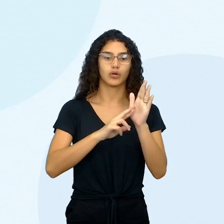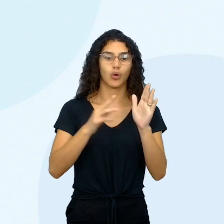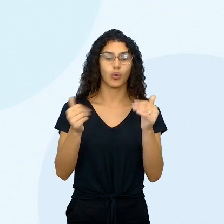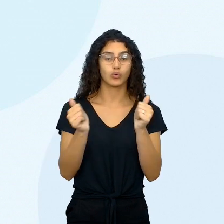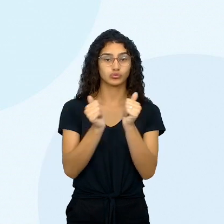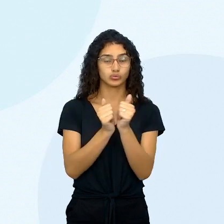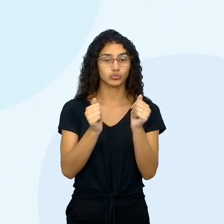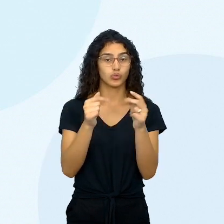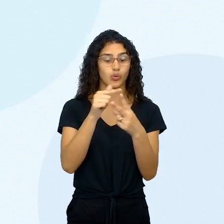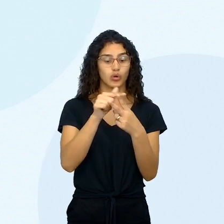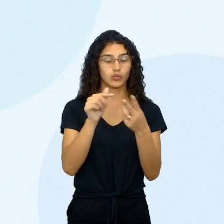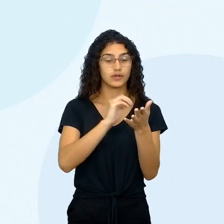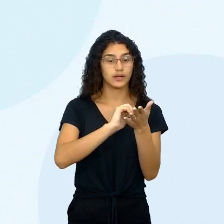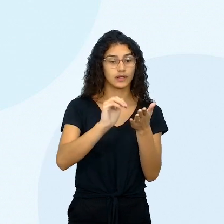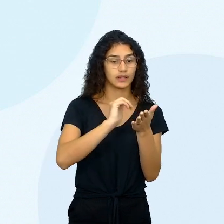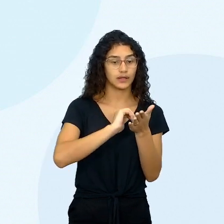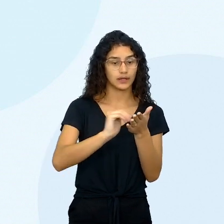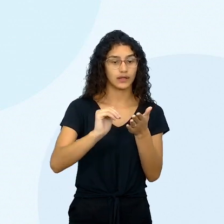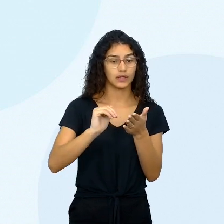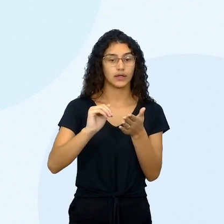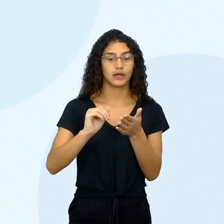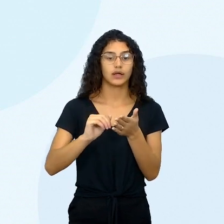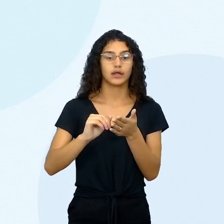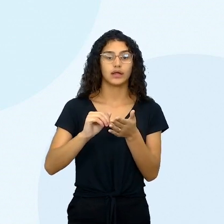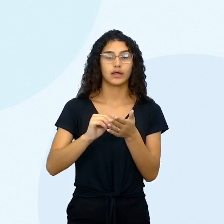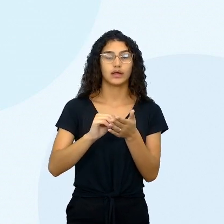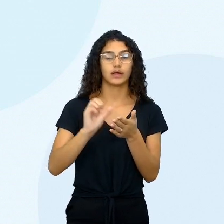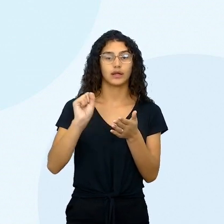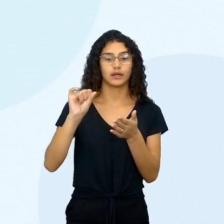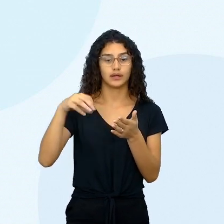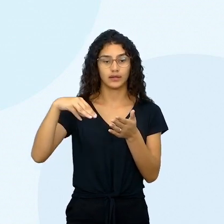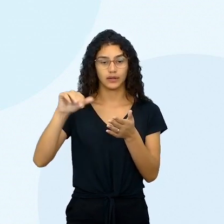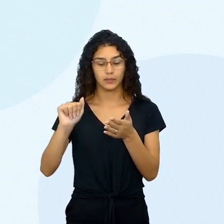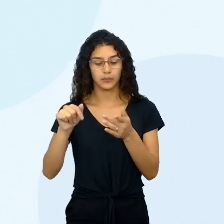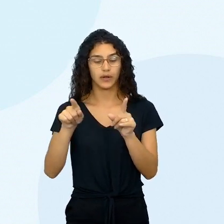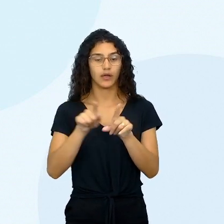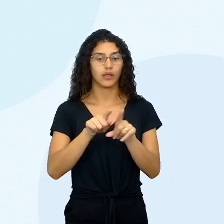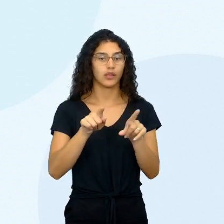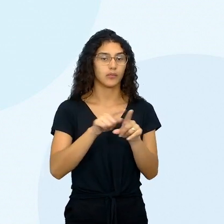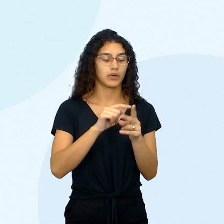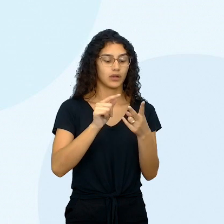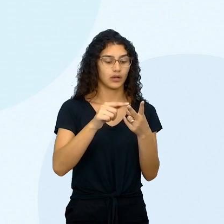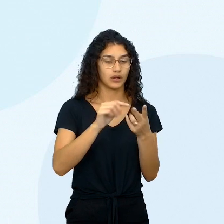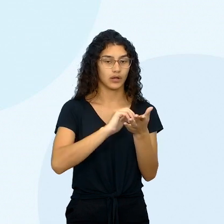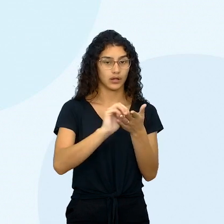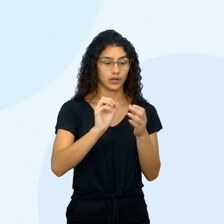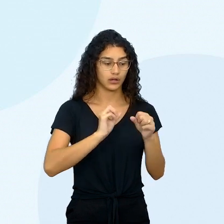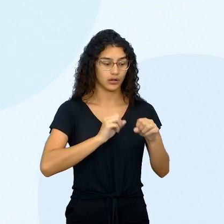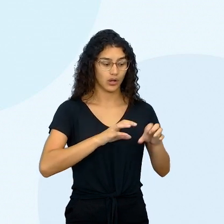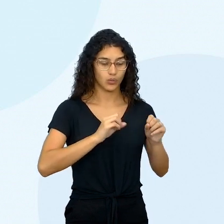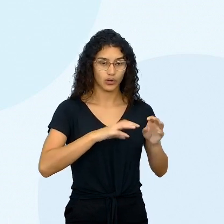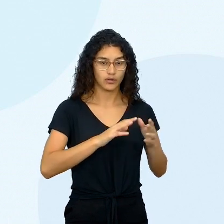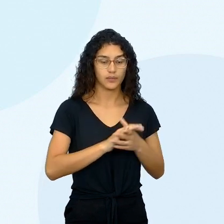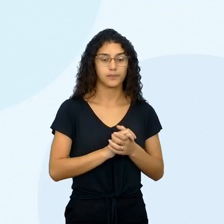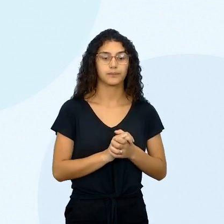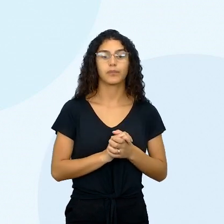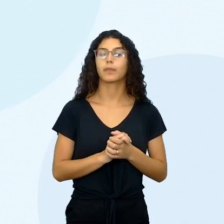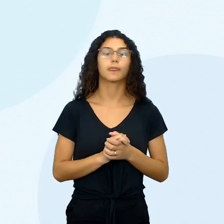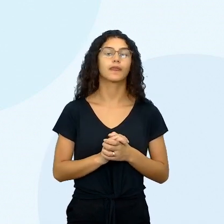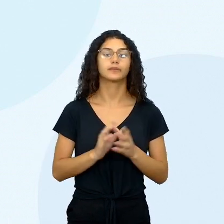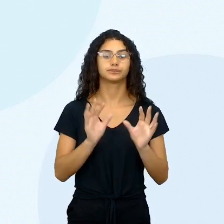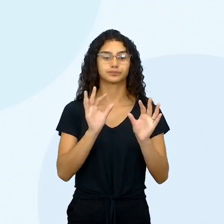duas secretarias, eu sou da Secretaria de Infraestrutura e Meio Ambiente, o pessoal aí da Secretaria da Educação, da parte